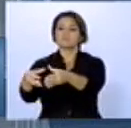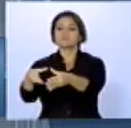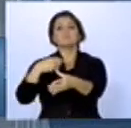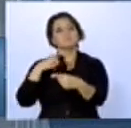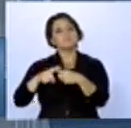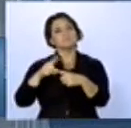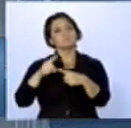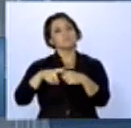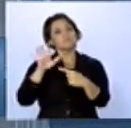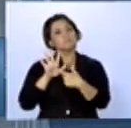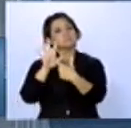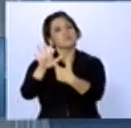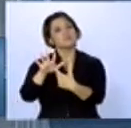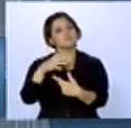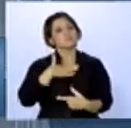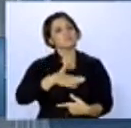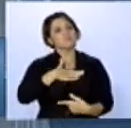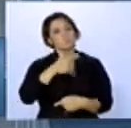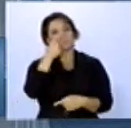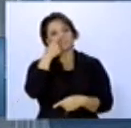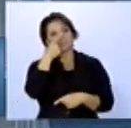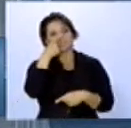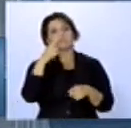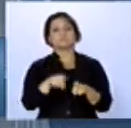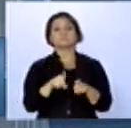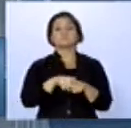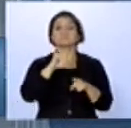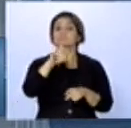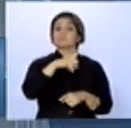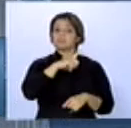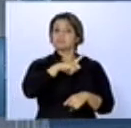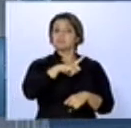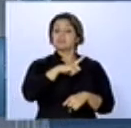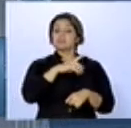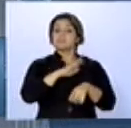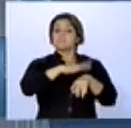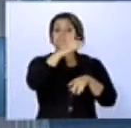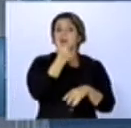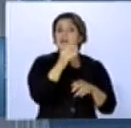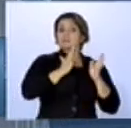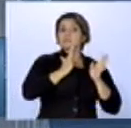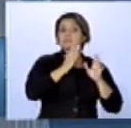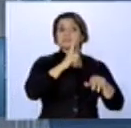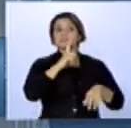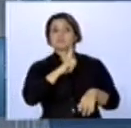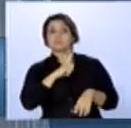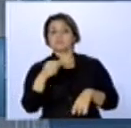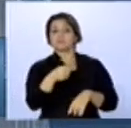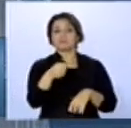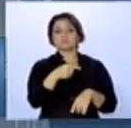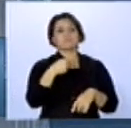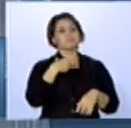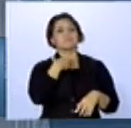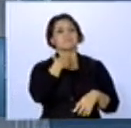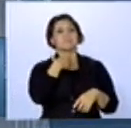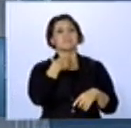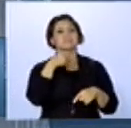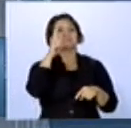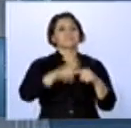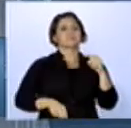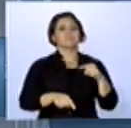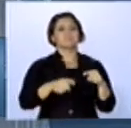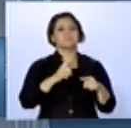melhores condições ele não poderia pela teoria Liberal serciado desse direito não que eu Concorde